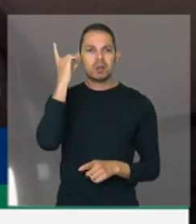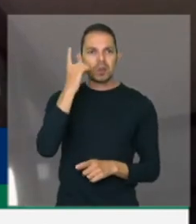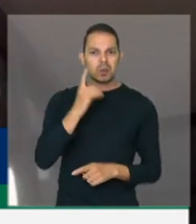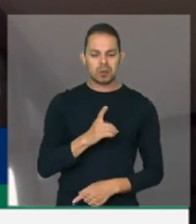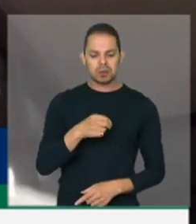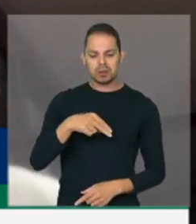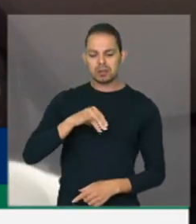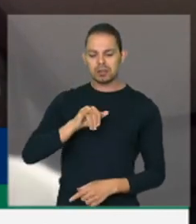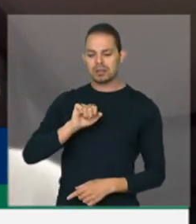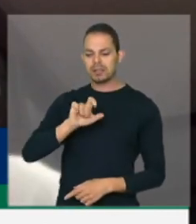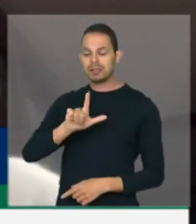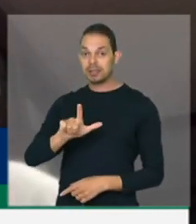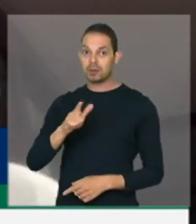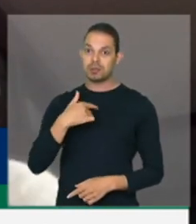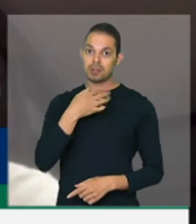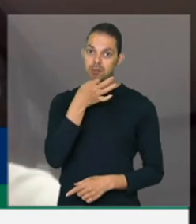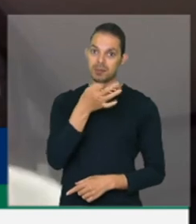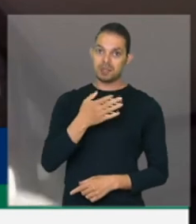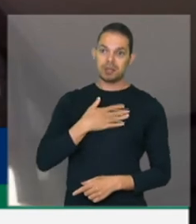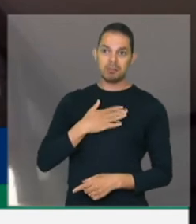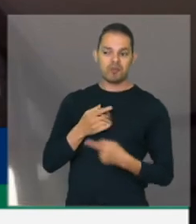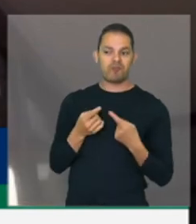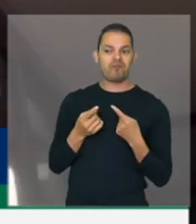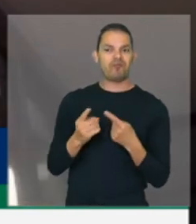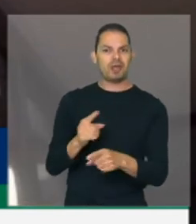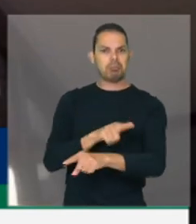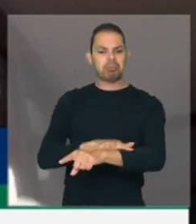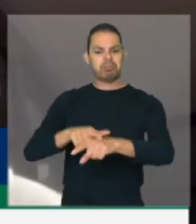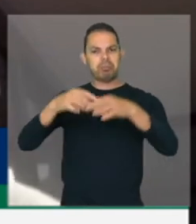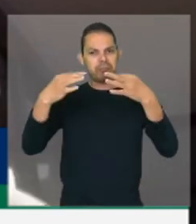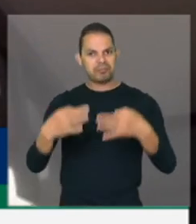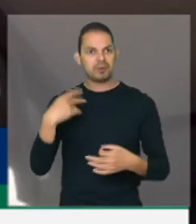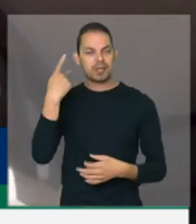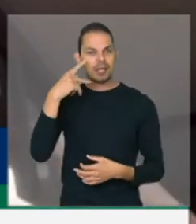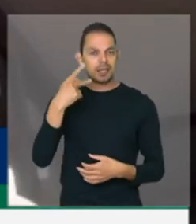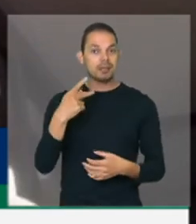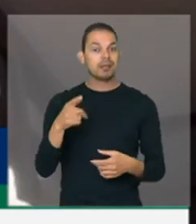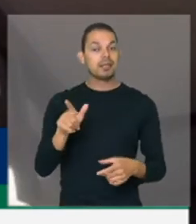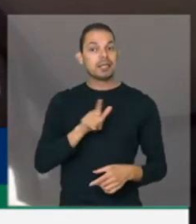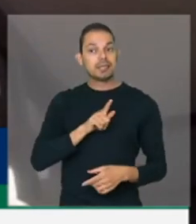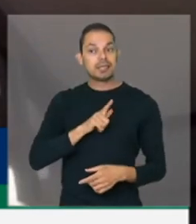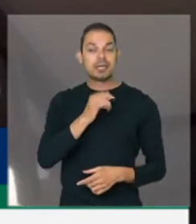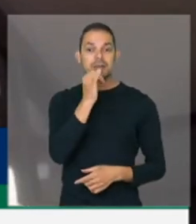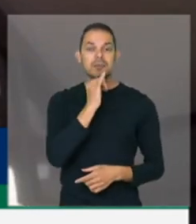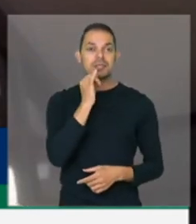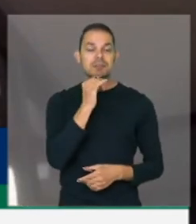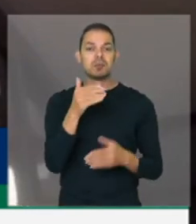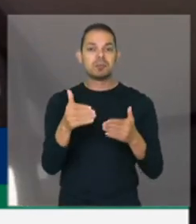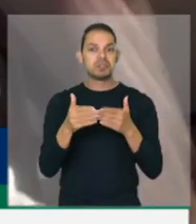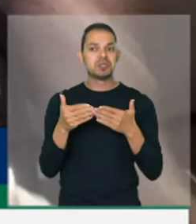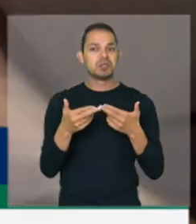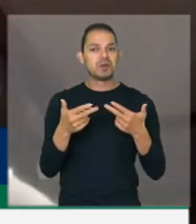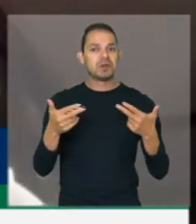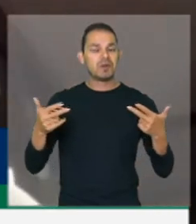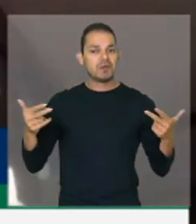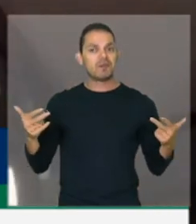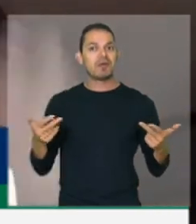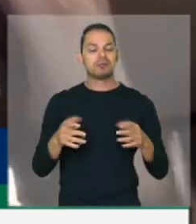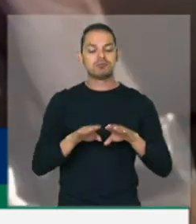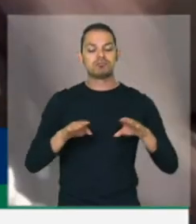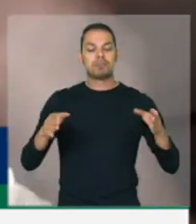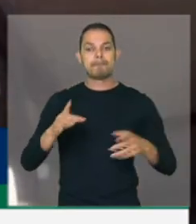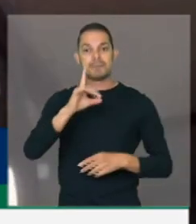postura que, na minha opinião, fere o decoro parlamentar. Já existe, inclusive, pedido enviado pela mesa